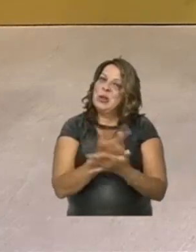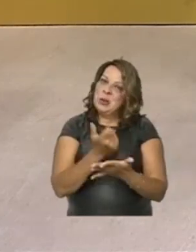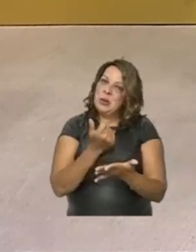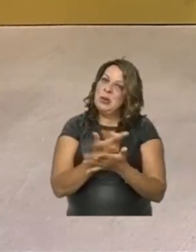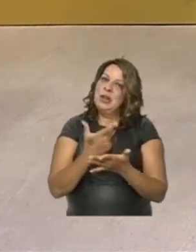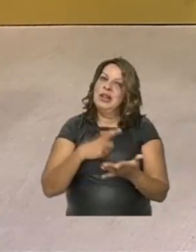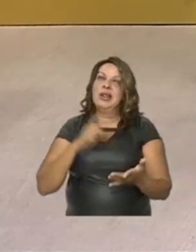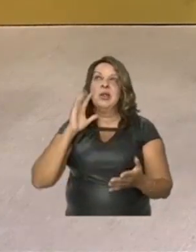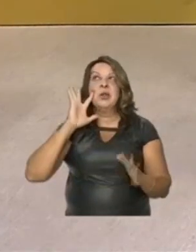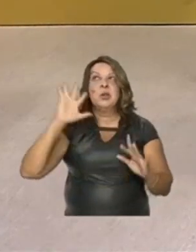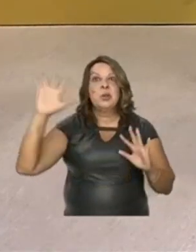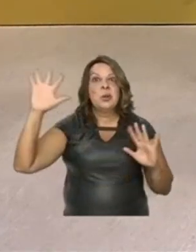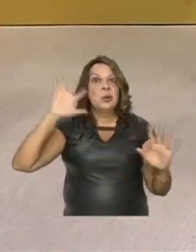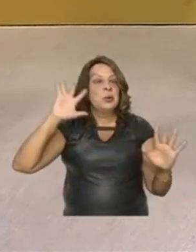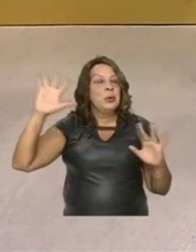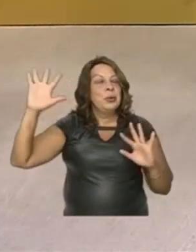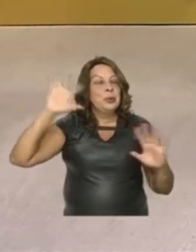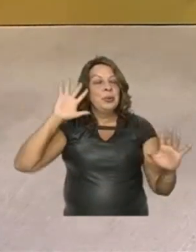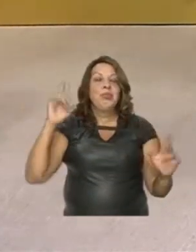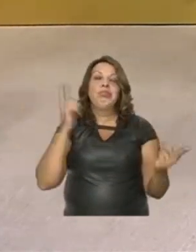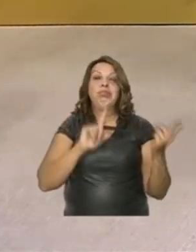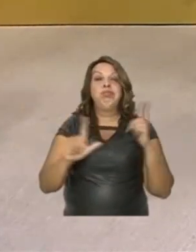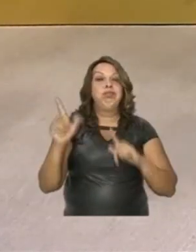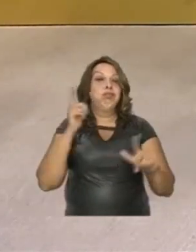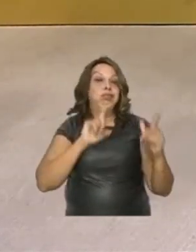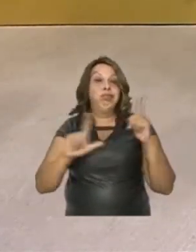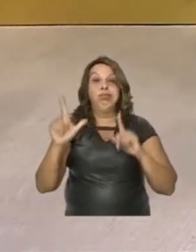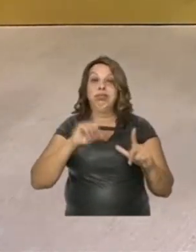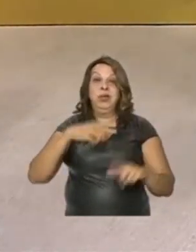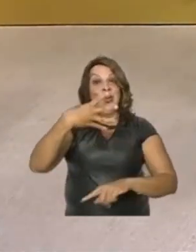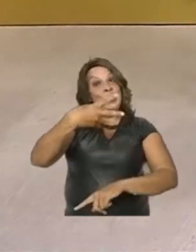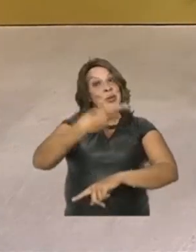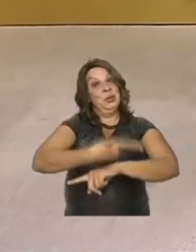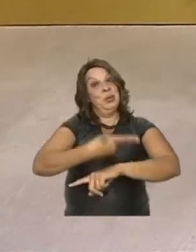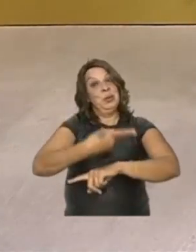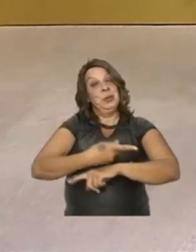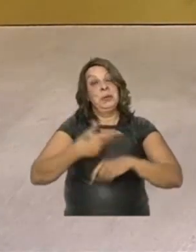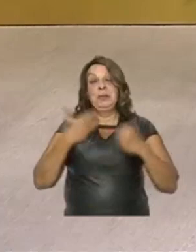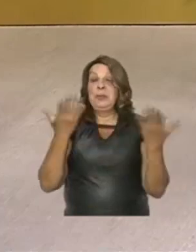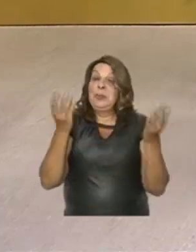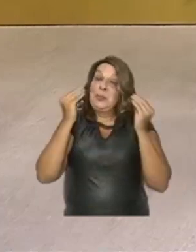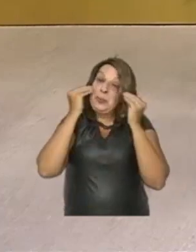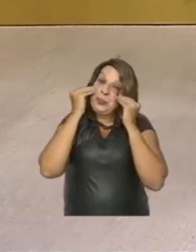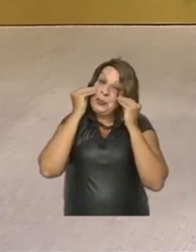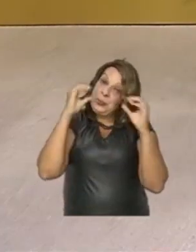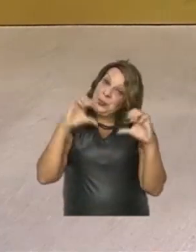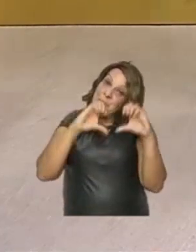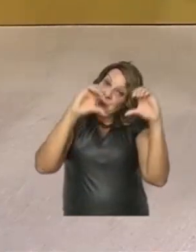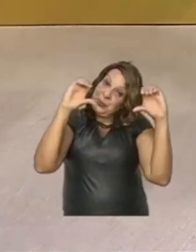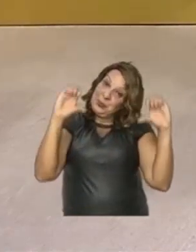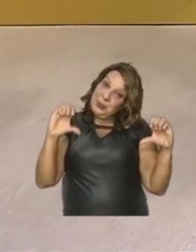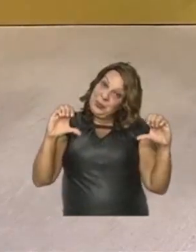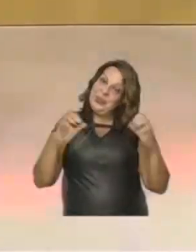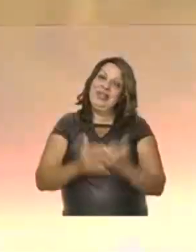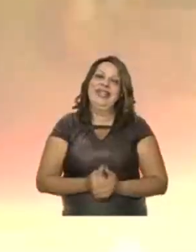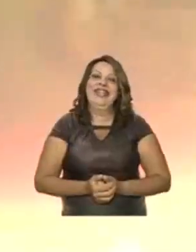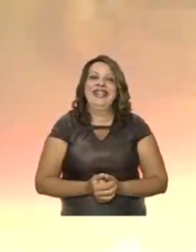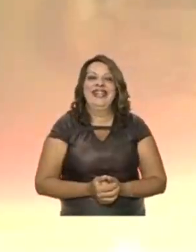Cap. Agora o sonho, né, é ganhar muito mais. Quem sabe, talvez, um quarto prêmio. Nossa. Aí. Vamos ver o que eles falaram com o Rogério? Vamos lá.